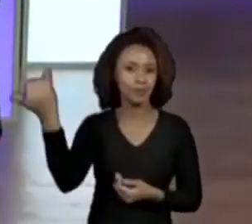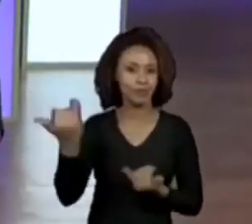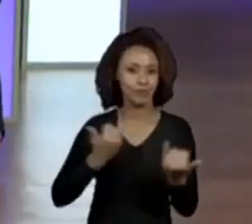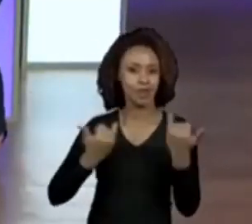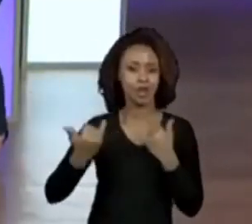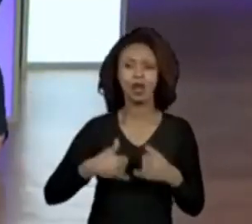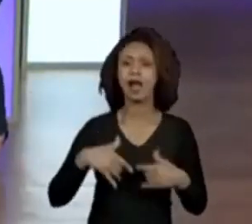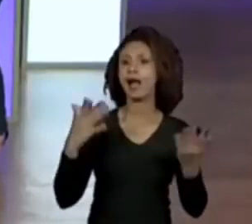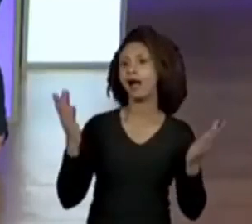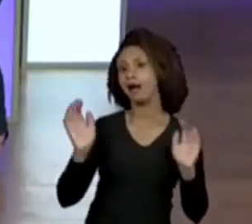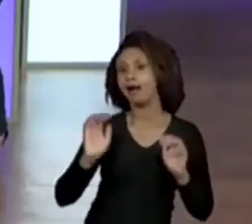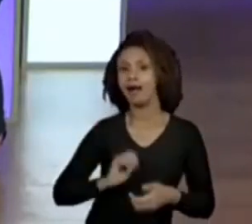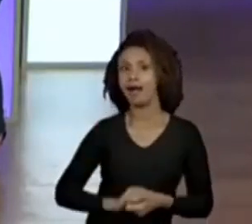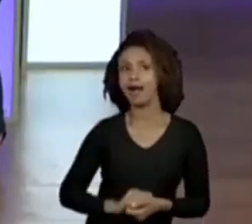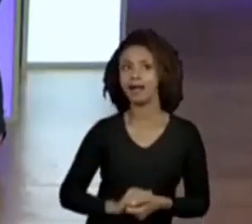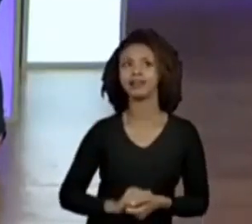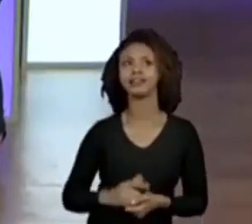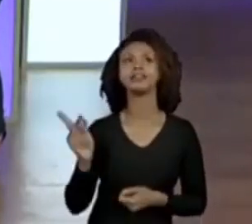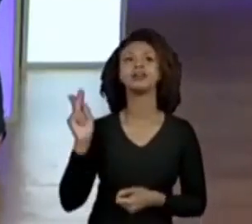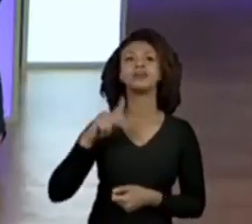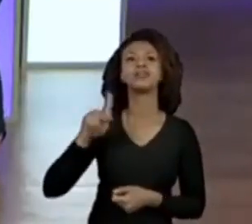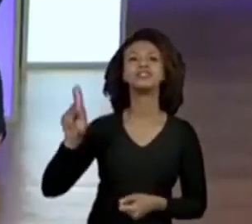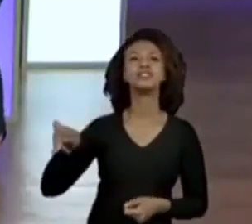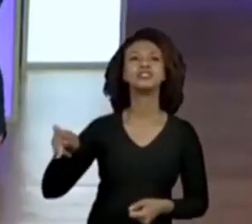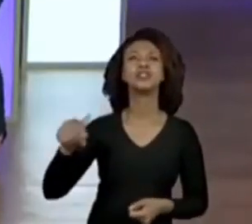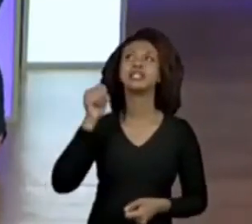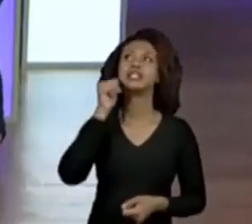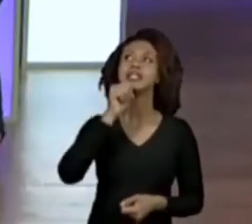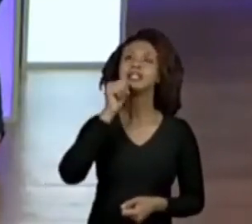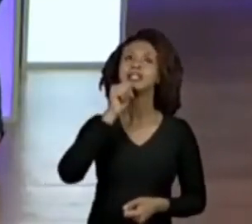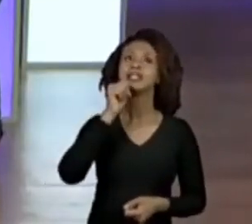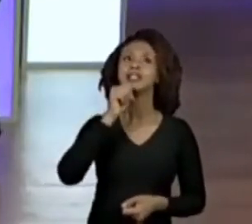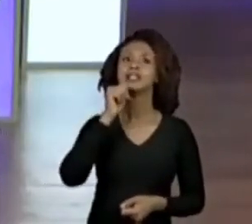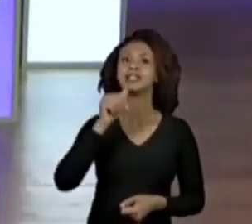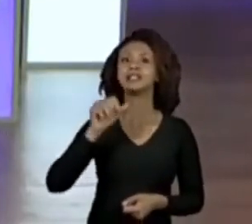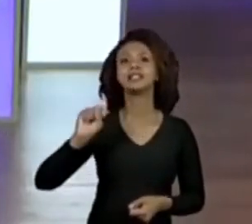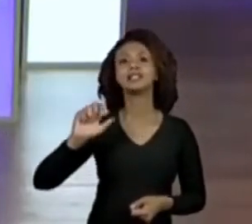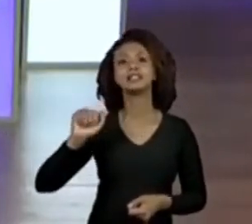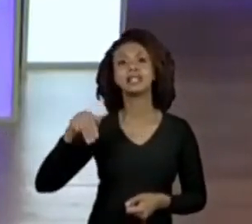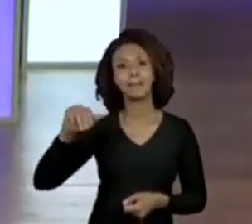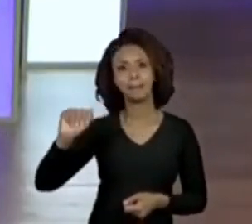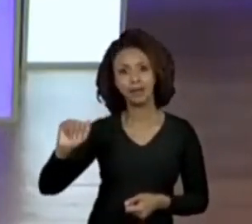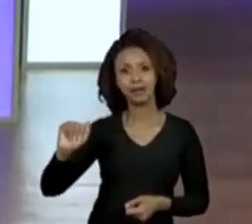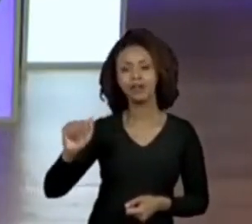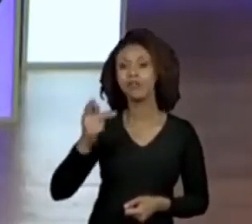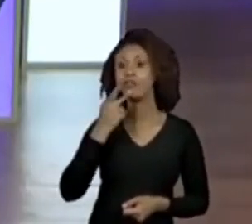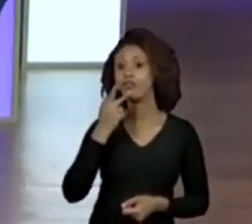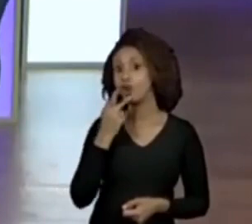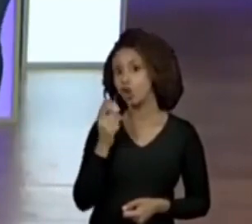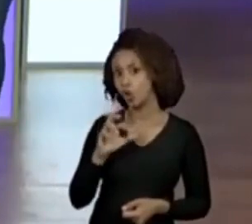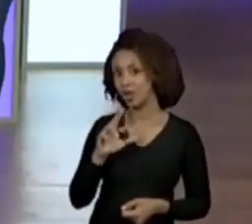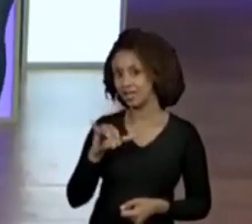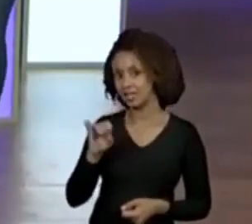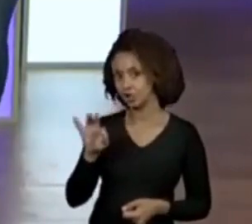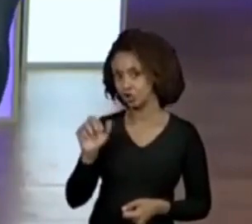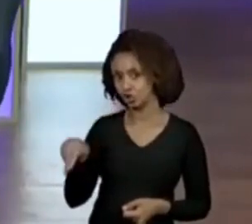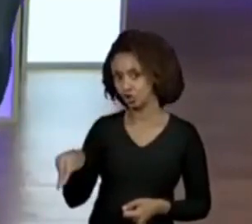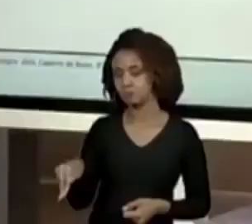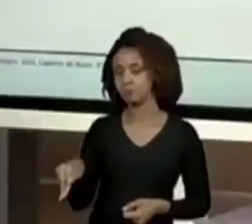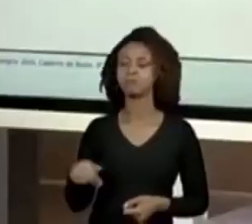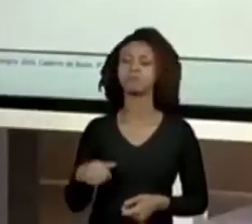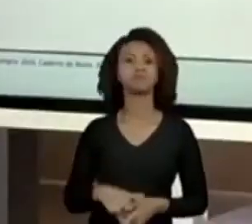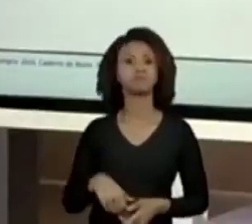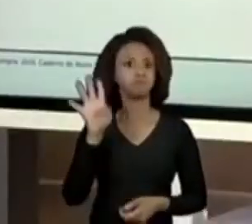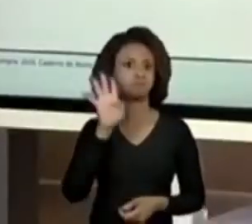ah, e eu vi uma aqui da professora, professora Selma que foi bem legal, que o Christian disse para a professora Célia que foi